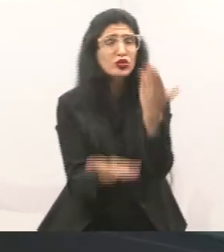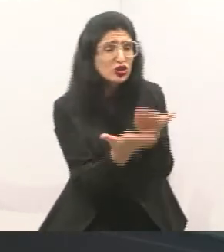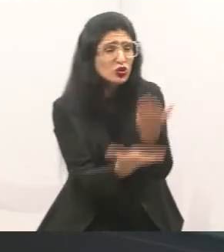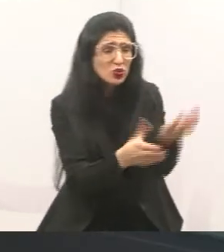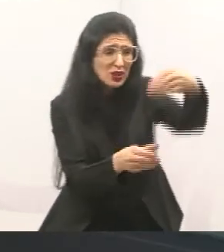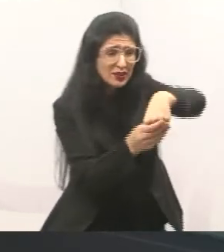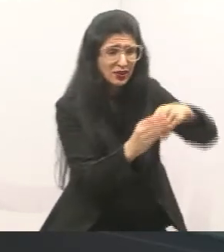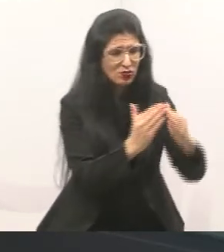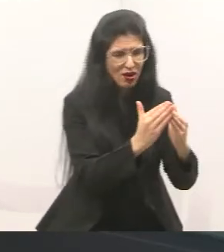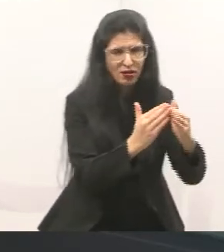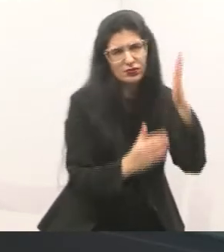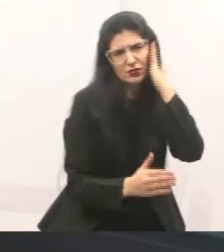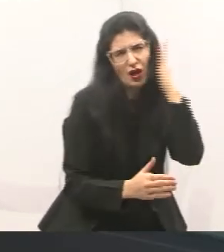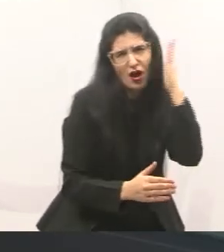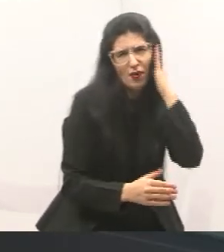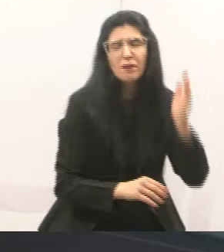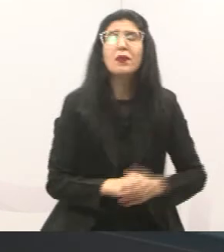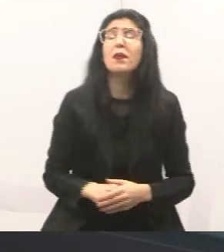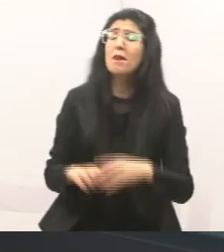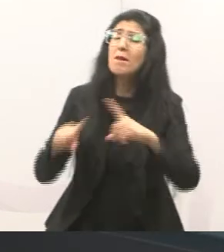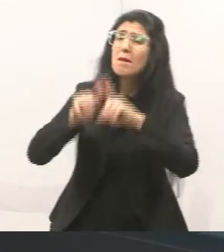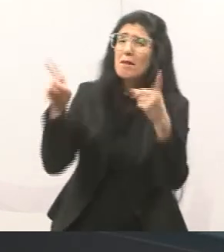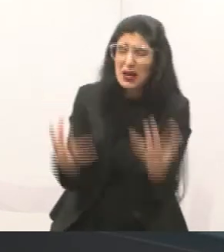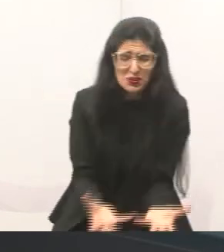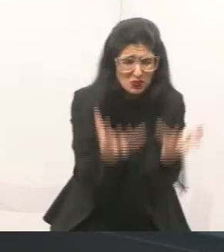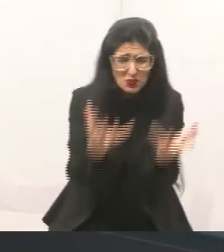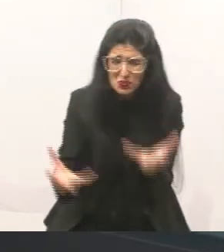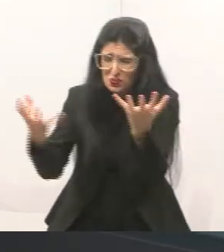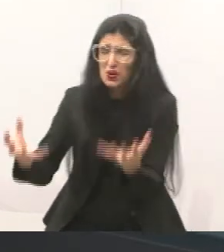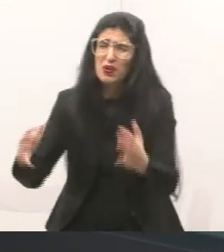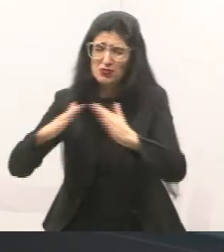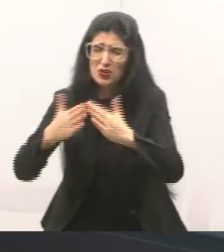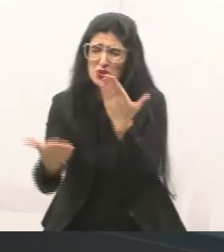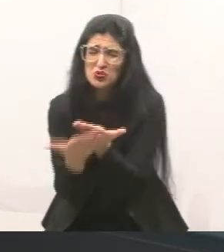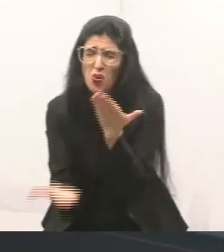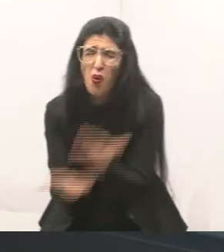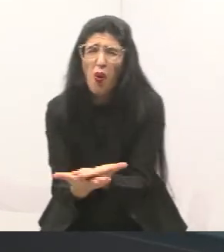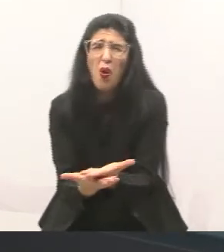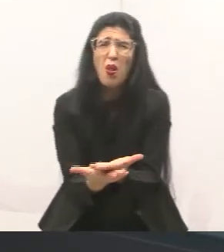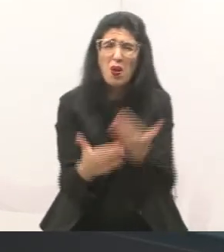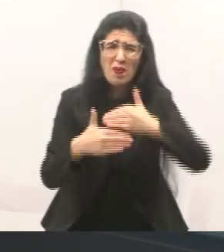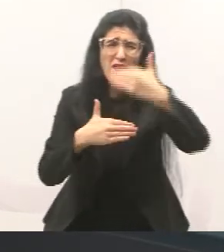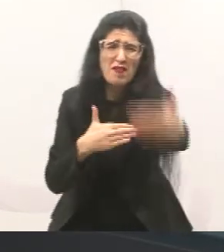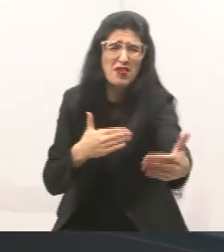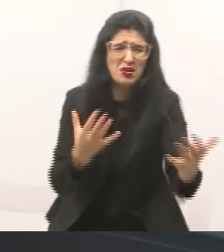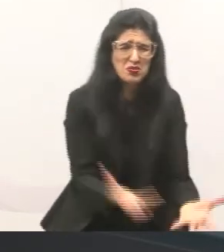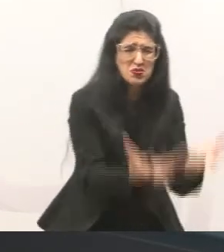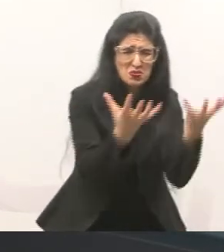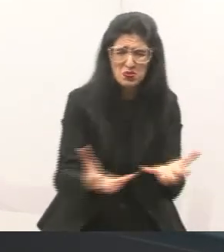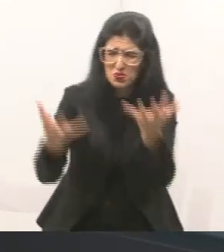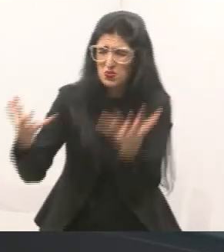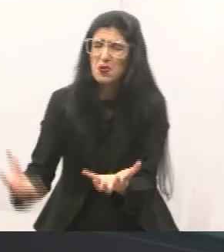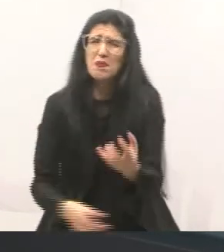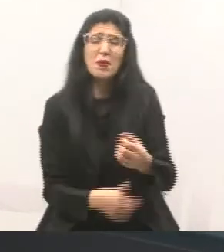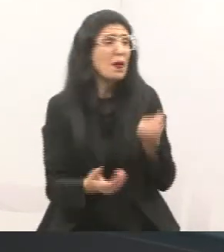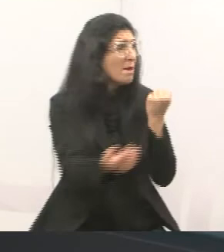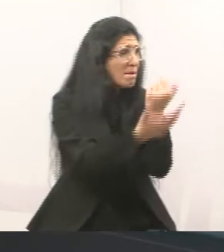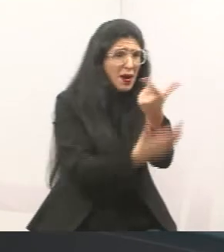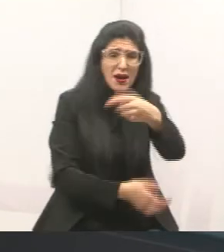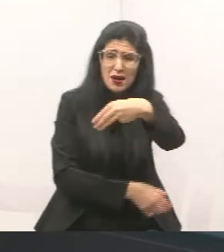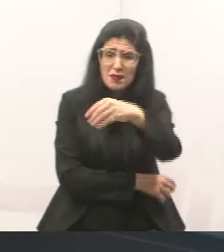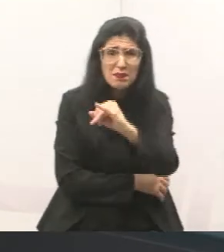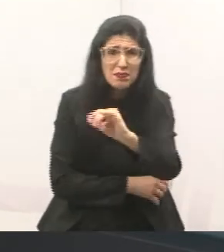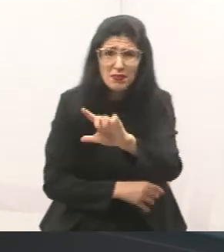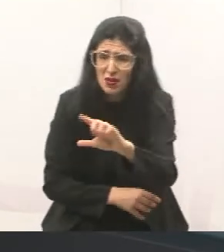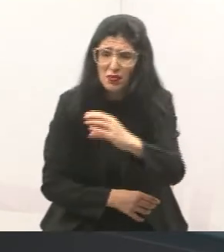esse contrato é a Milclean e foi aditado. Então, a gente está pagando um serviço que não está sendo executado e